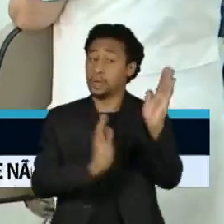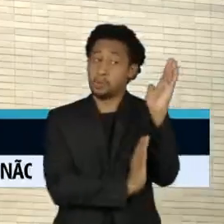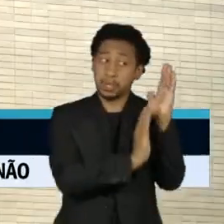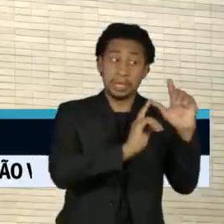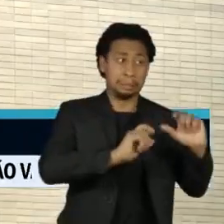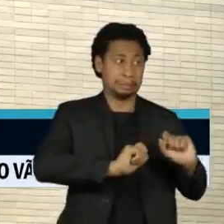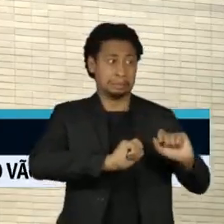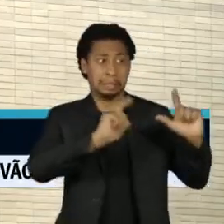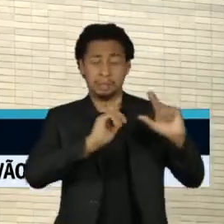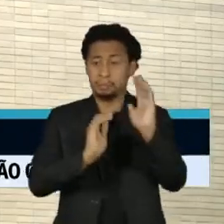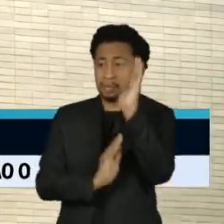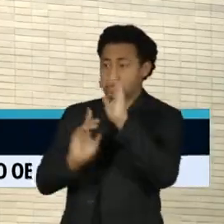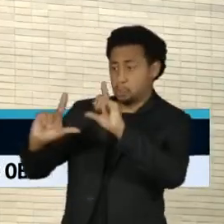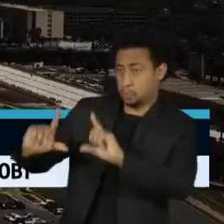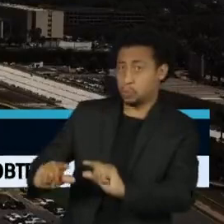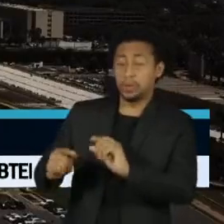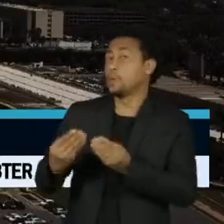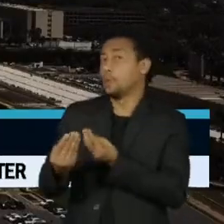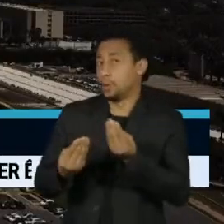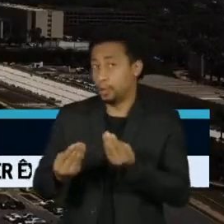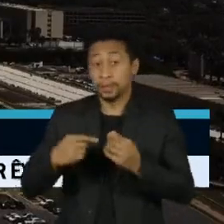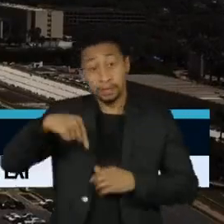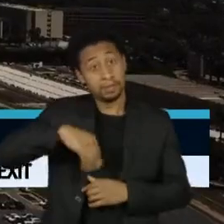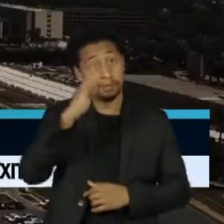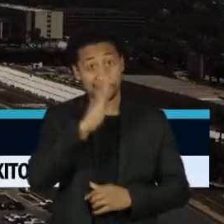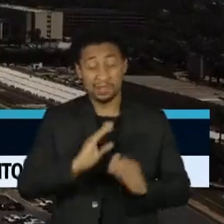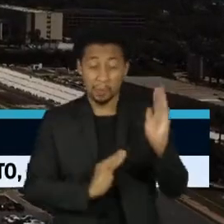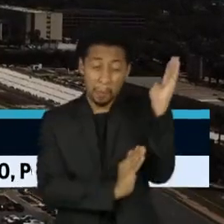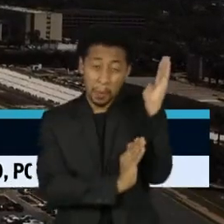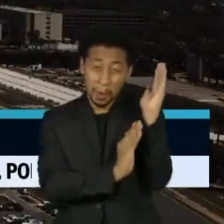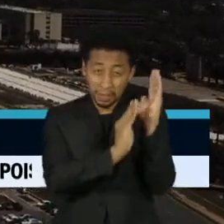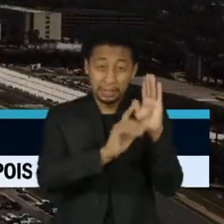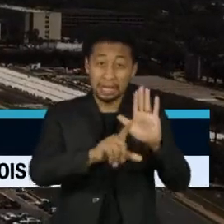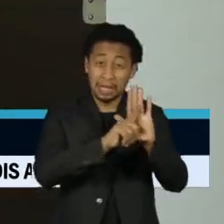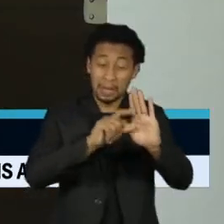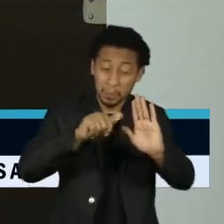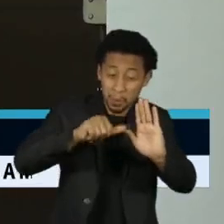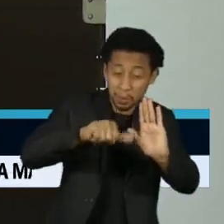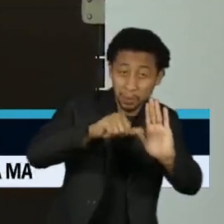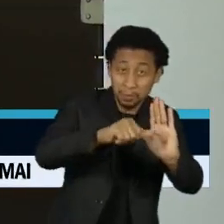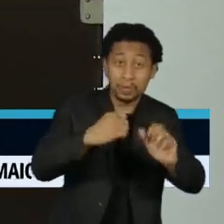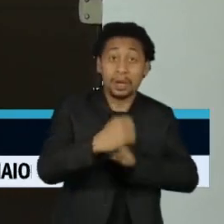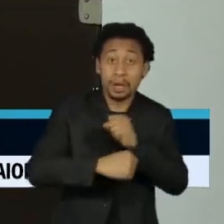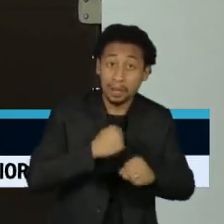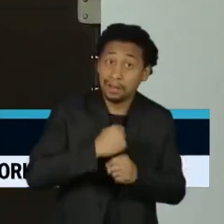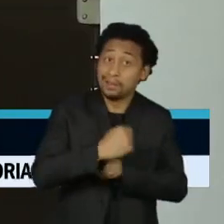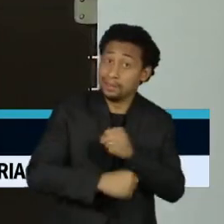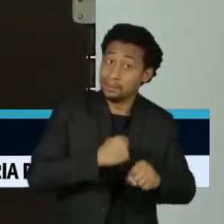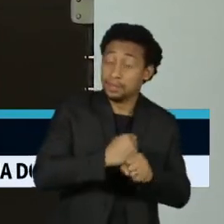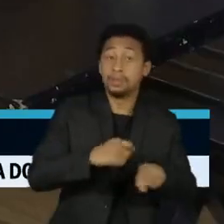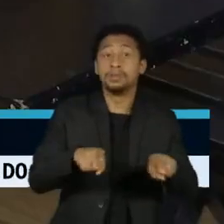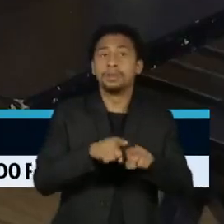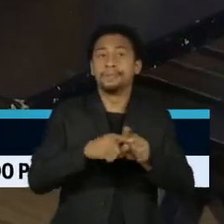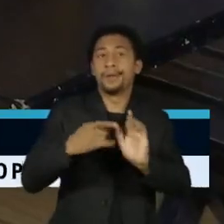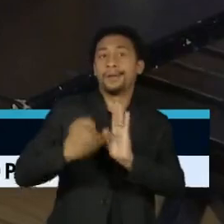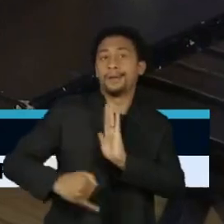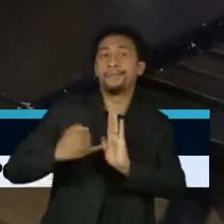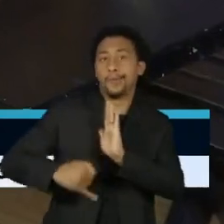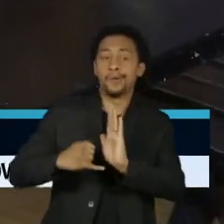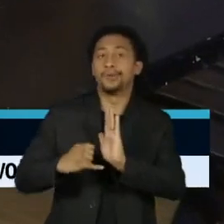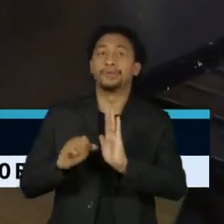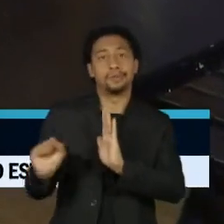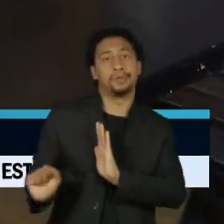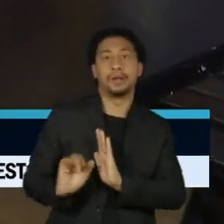estão o grande número de mudanças nas regras e leis que ocorrem todos os anos e os impostos segmentados, com